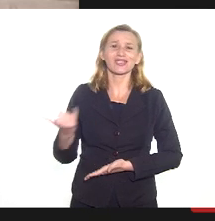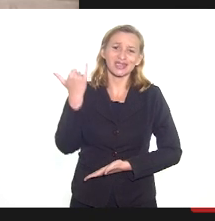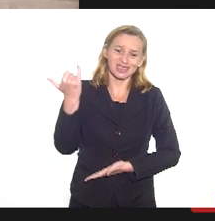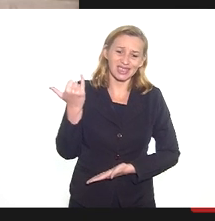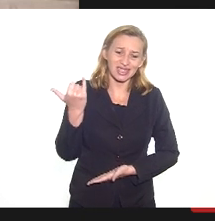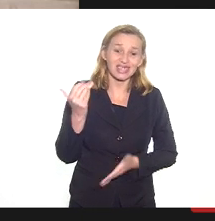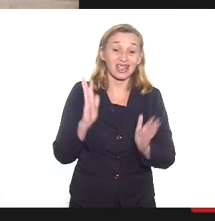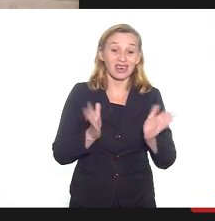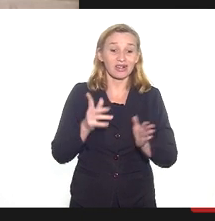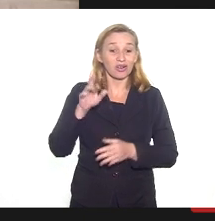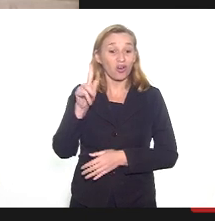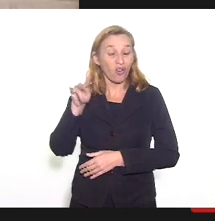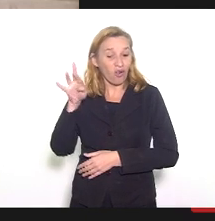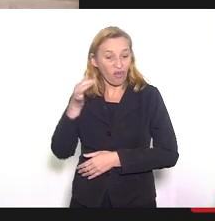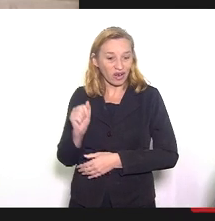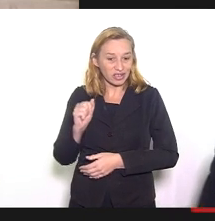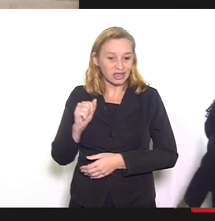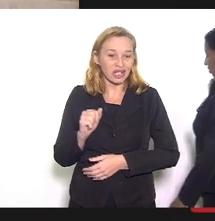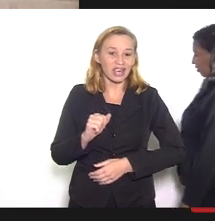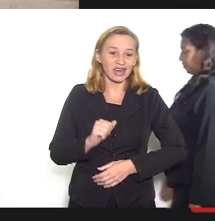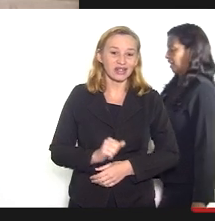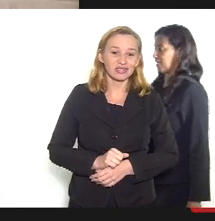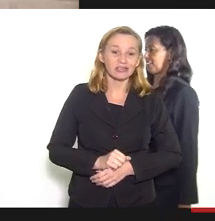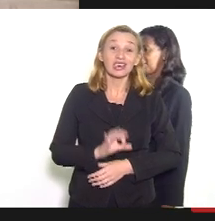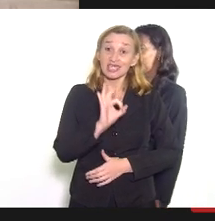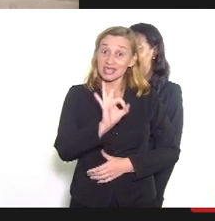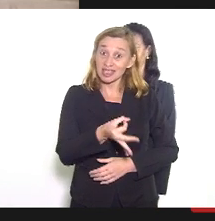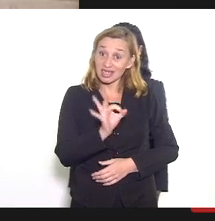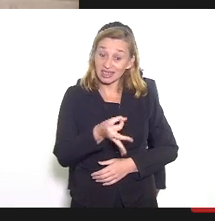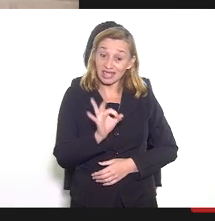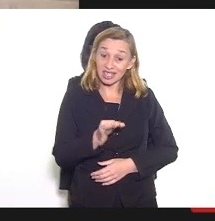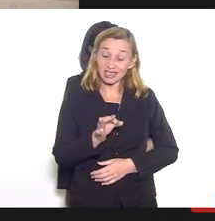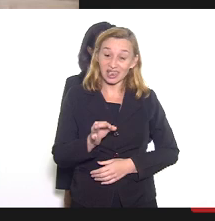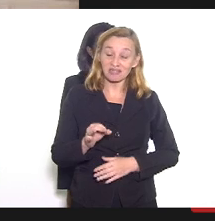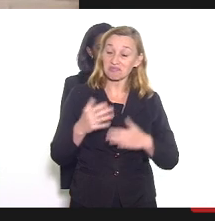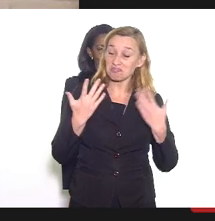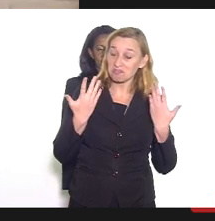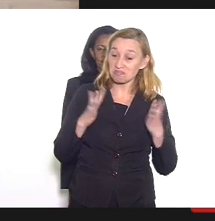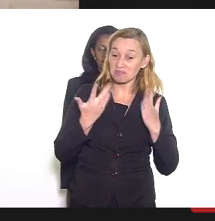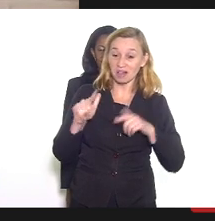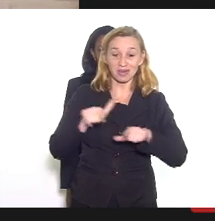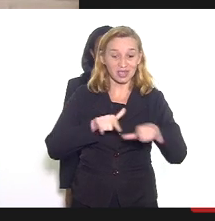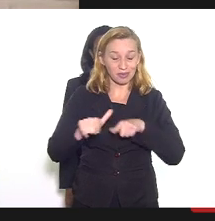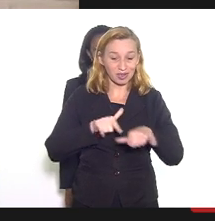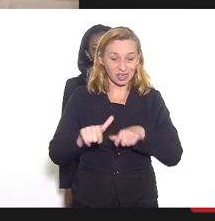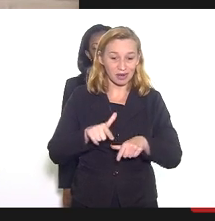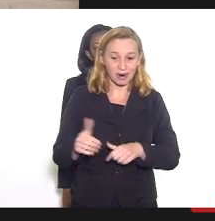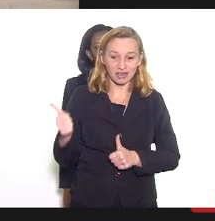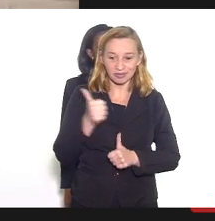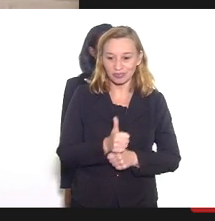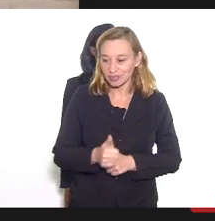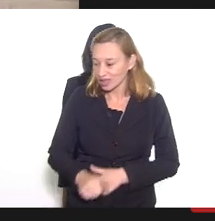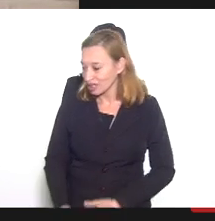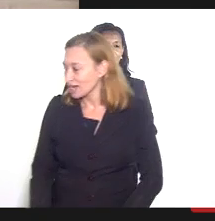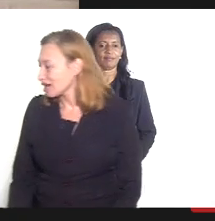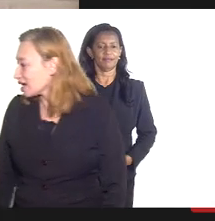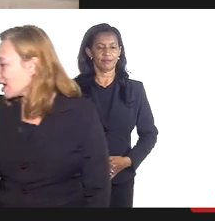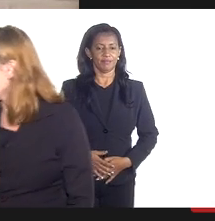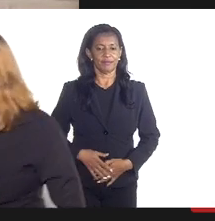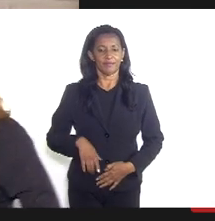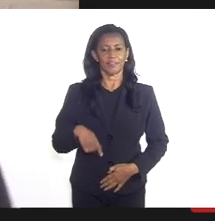Glória Maria. Tenho certeza que fará um excelente trabalho Tenho certeza do